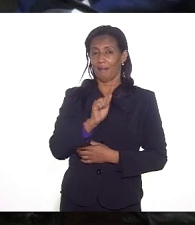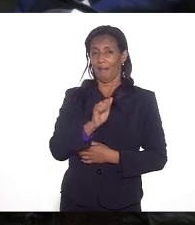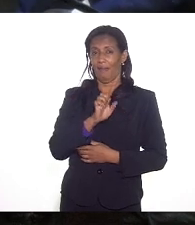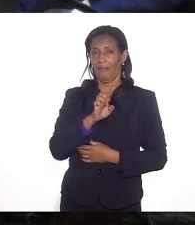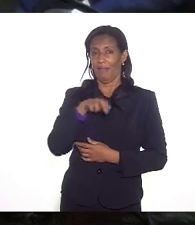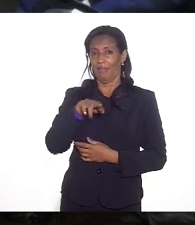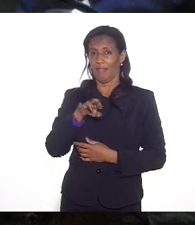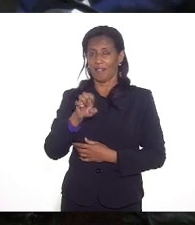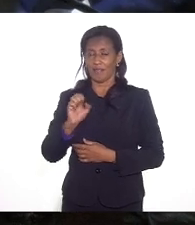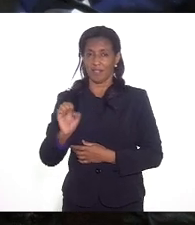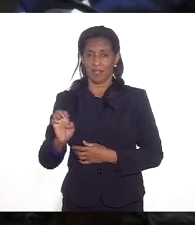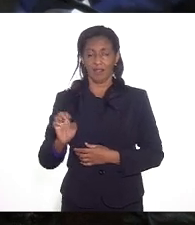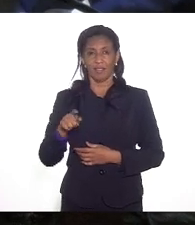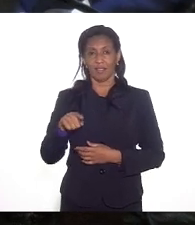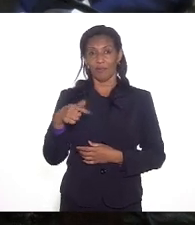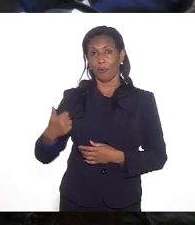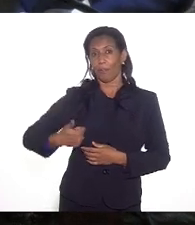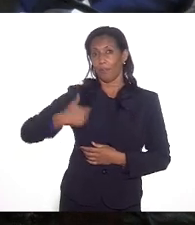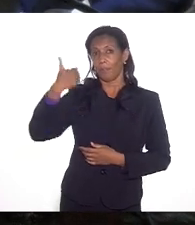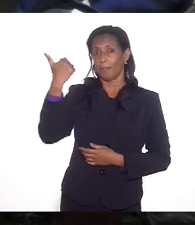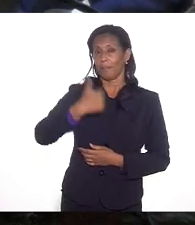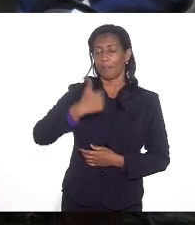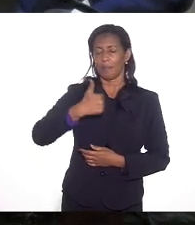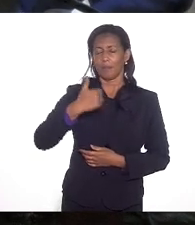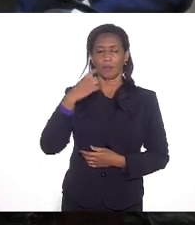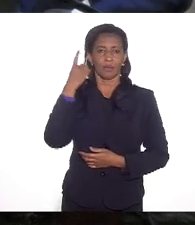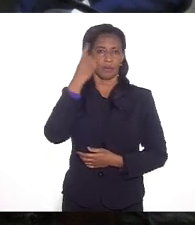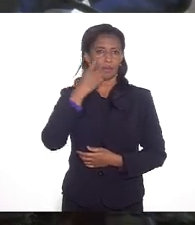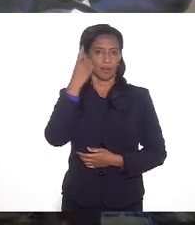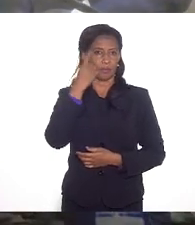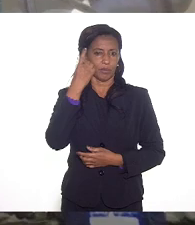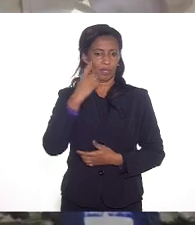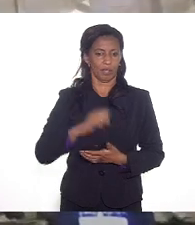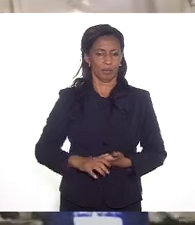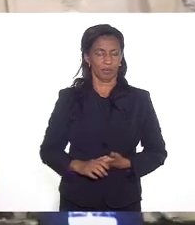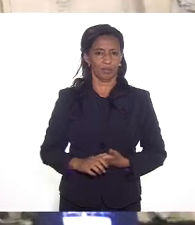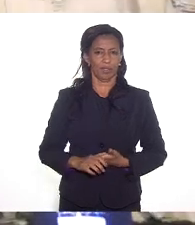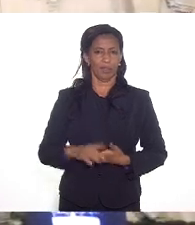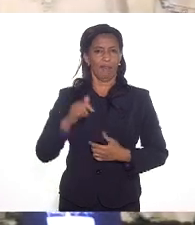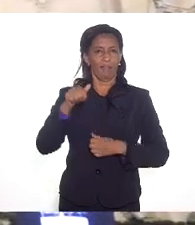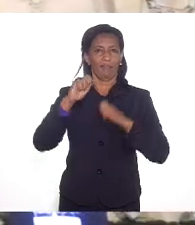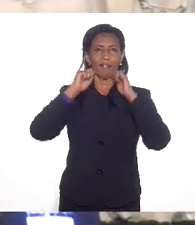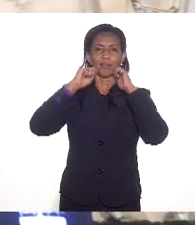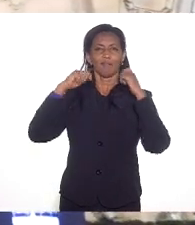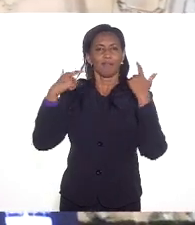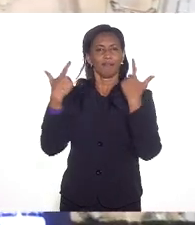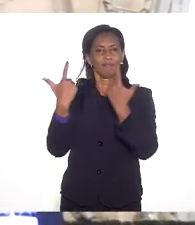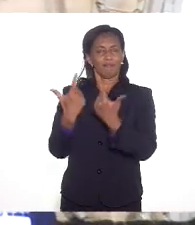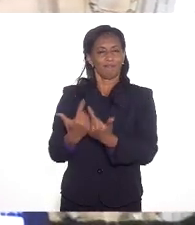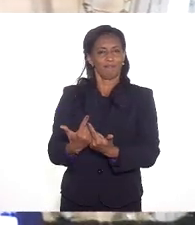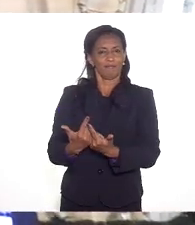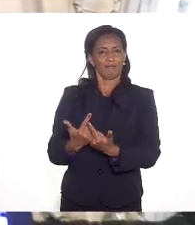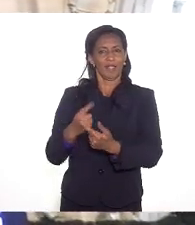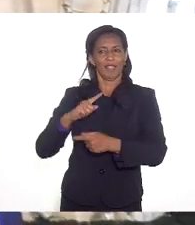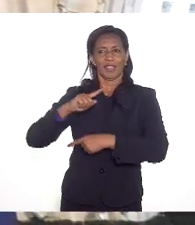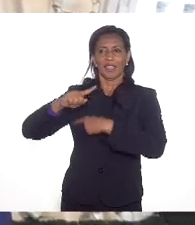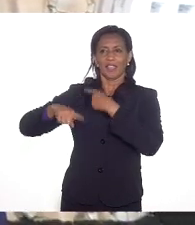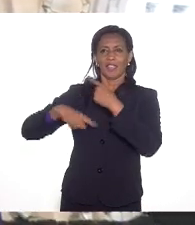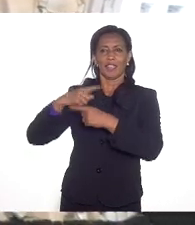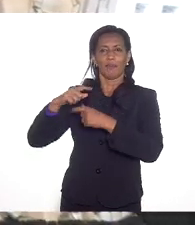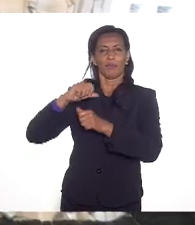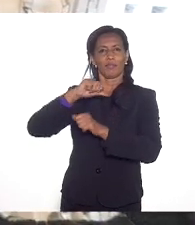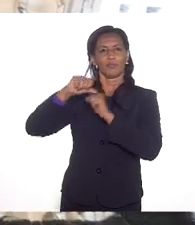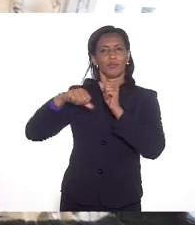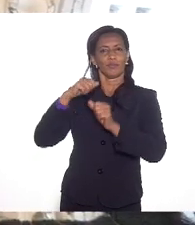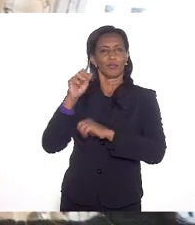Cláudio Moacyr de Azevedo que foi o primeiro Deputado a presidência da Assembleia Legislativa após a fusão